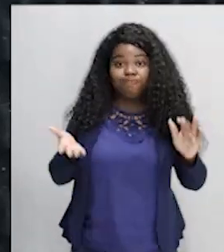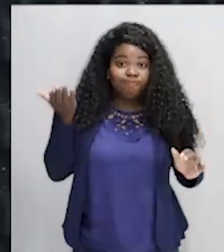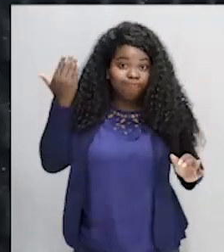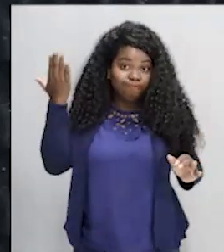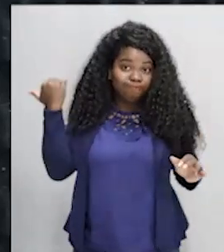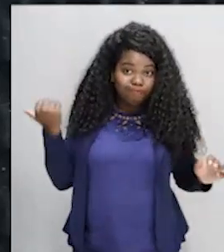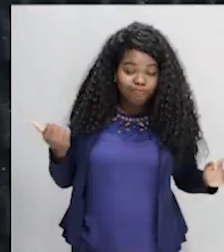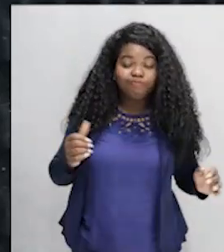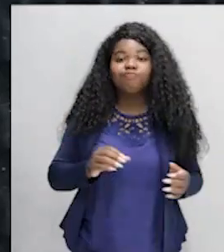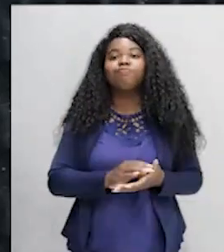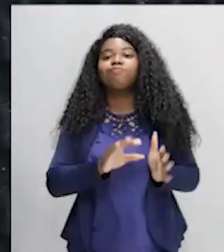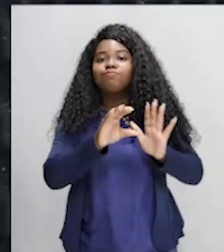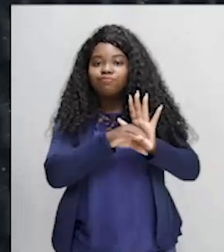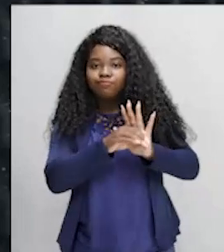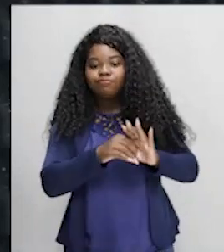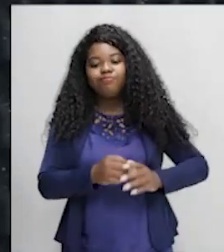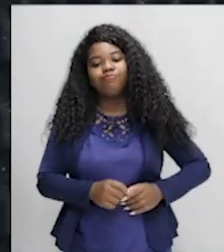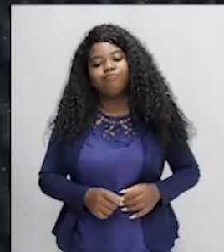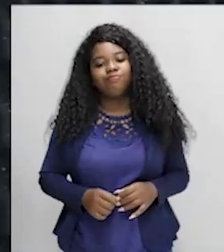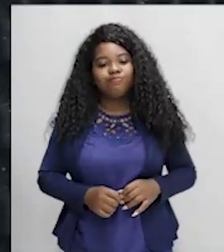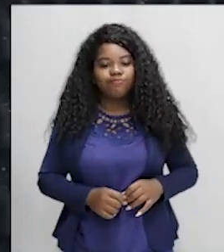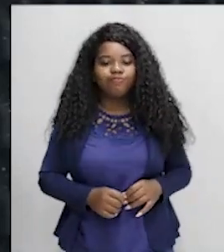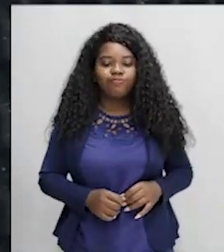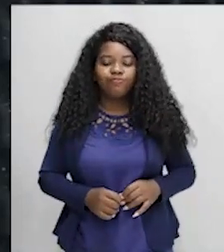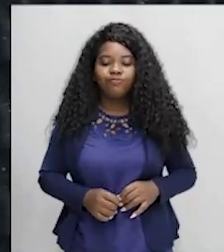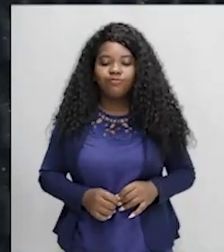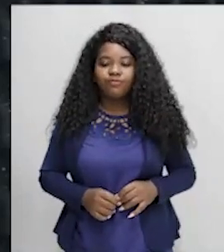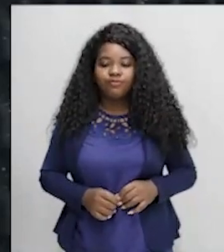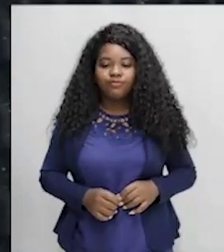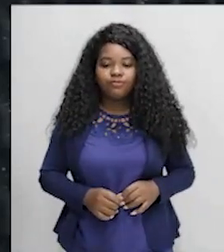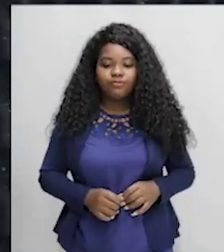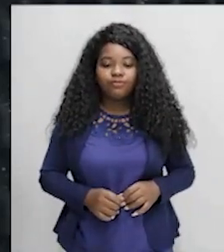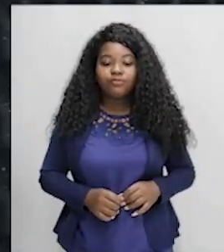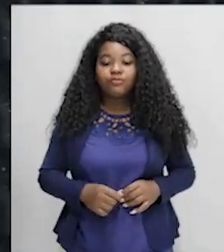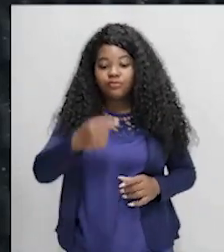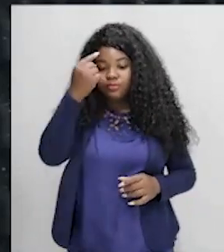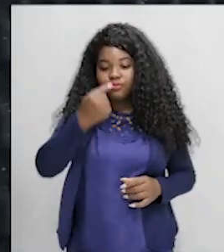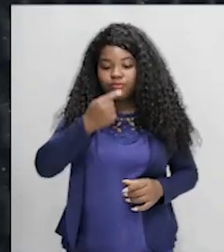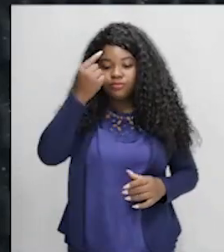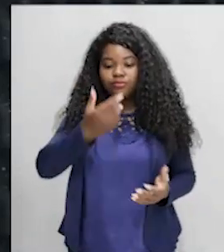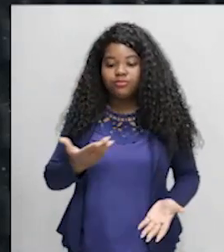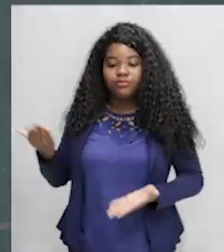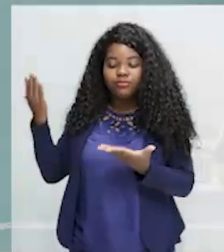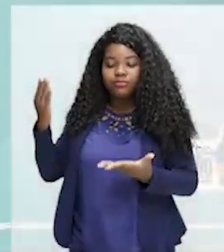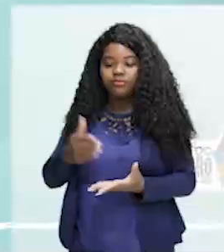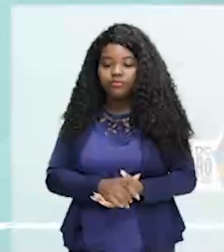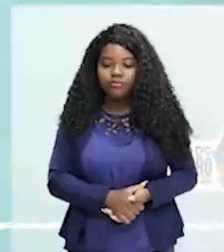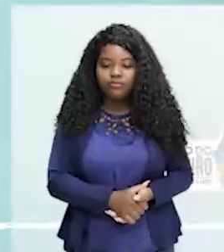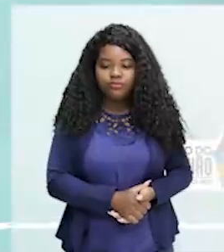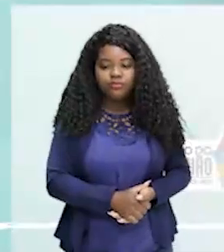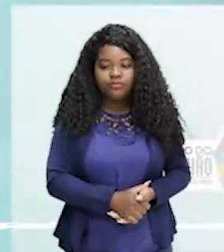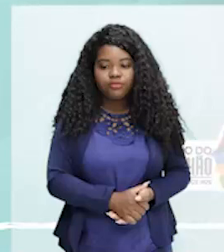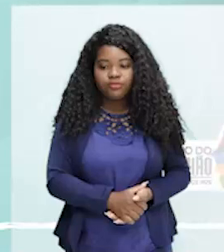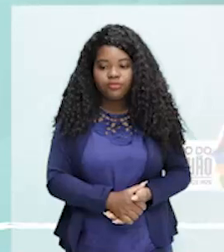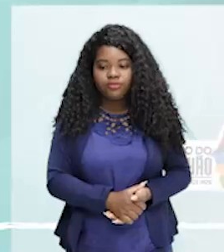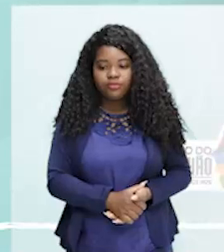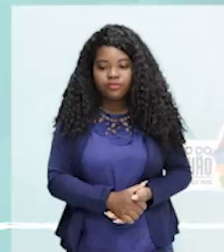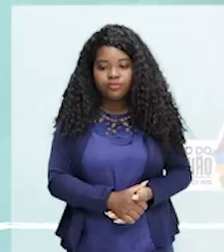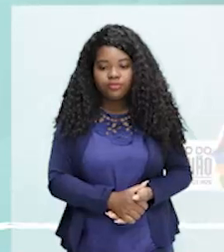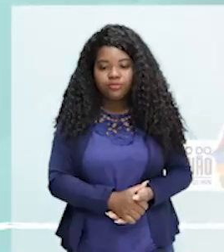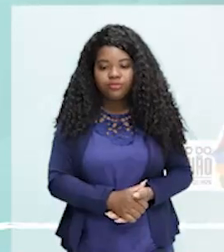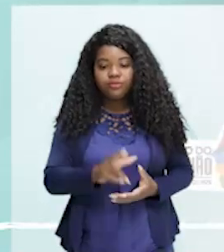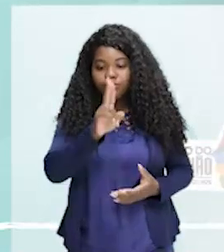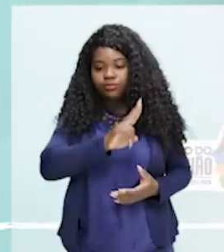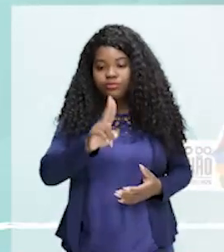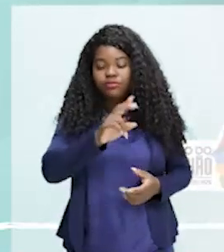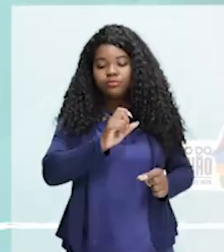Deixar a ironia para vocês. Isso aqui é uma cópia atual, né, que é utilizada hoje em